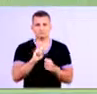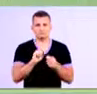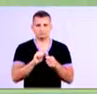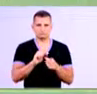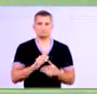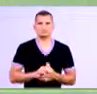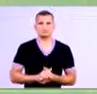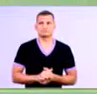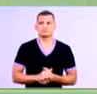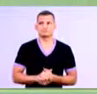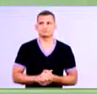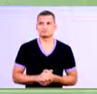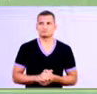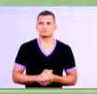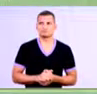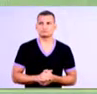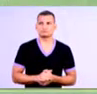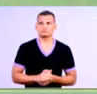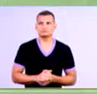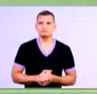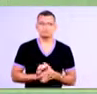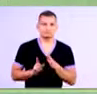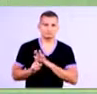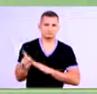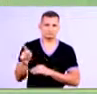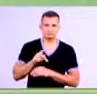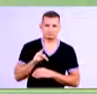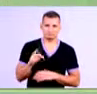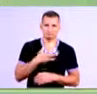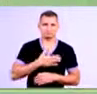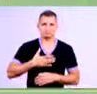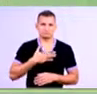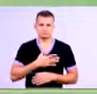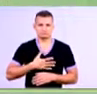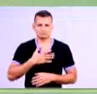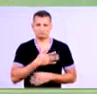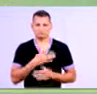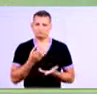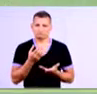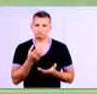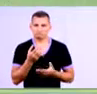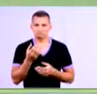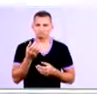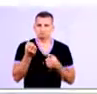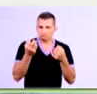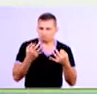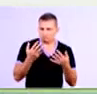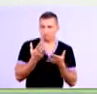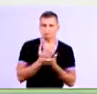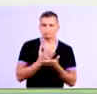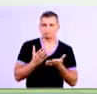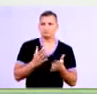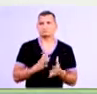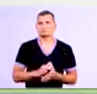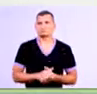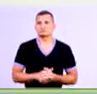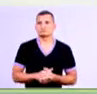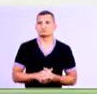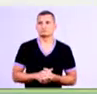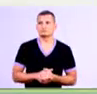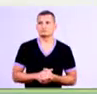Perfeito? Professora Sabrina, a senhora gostaria de falar alguma coisa sobre